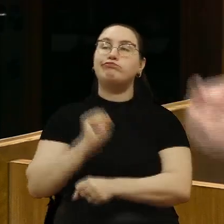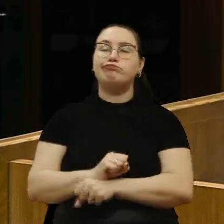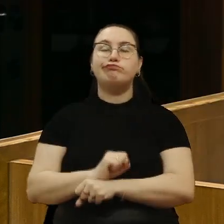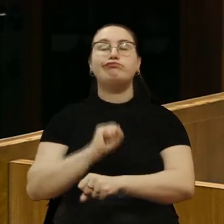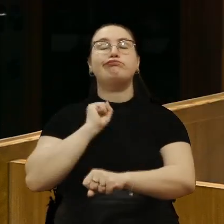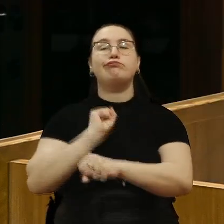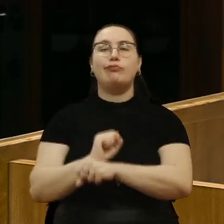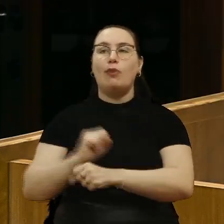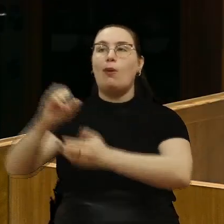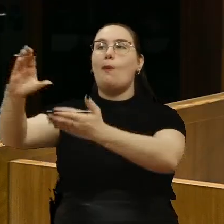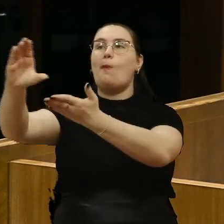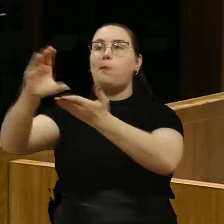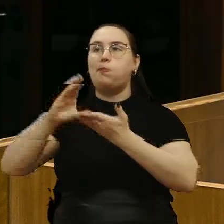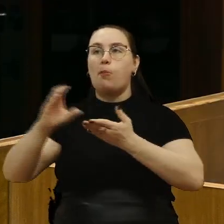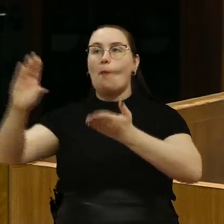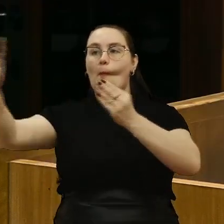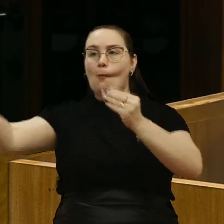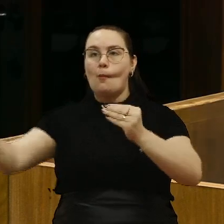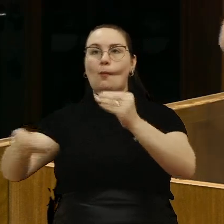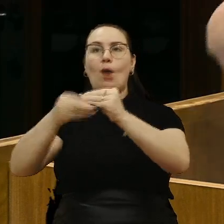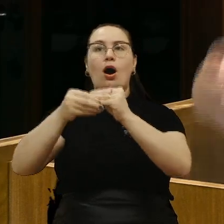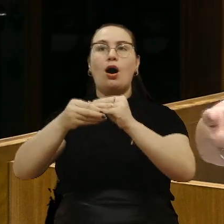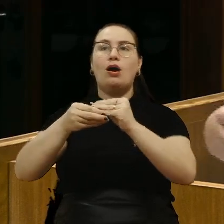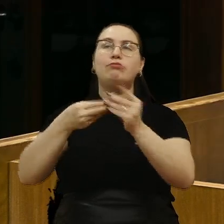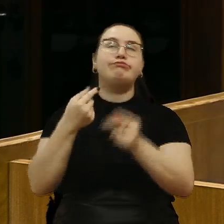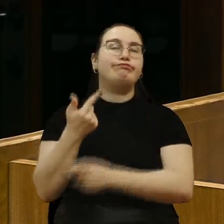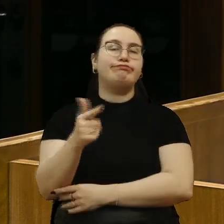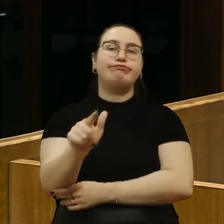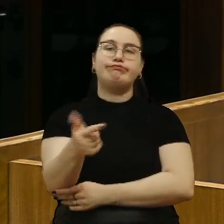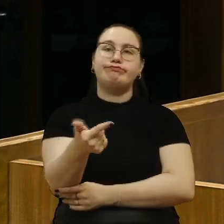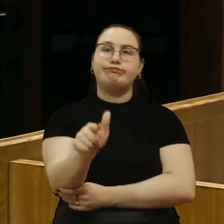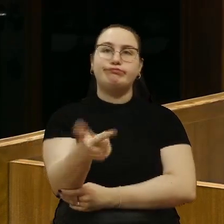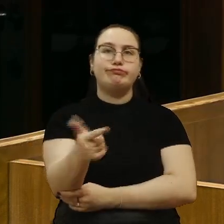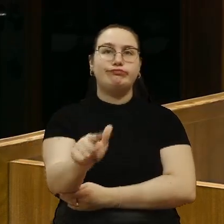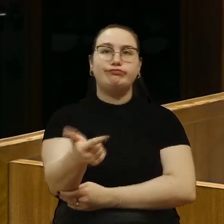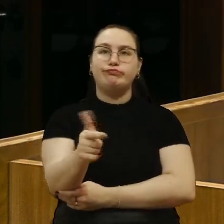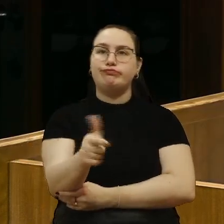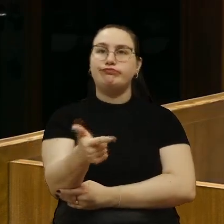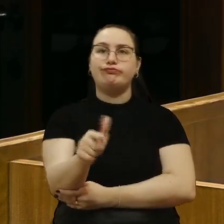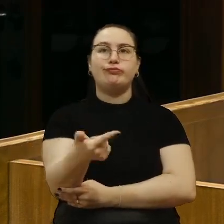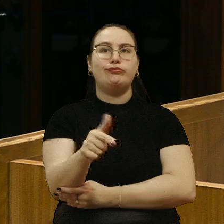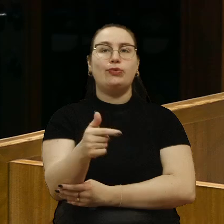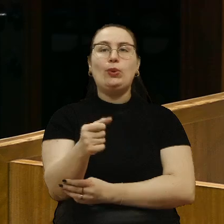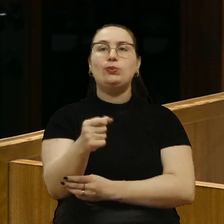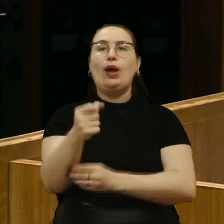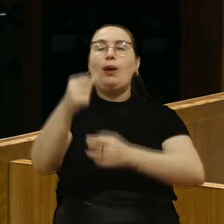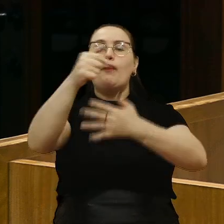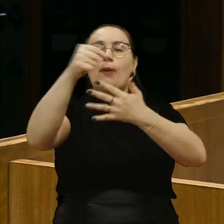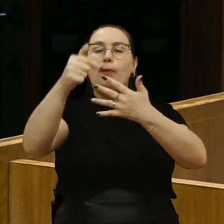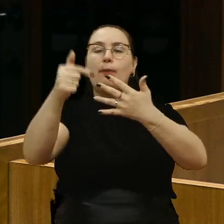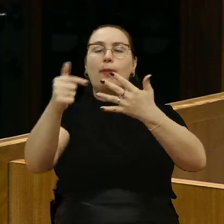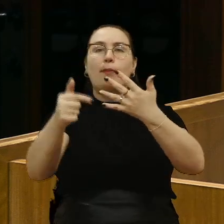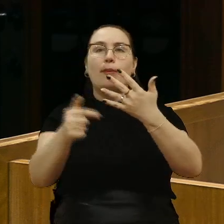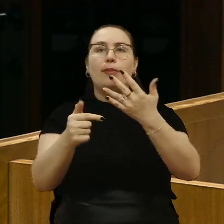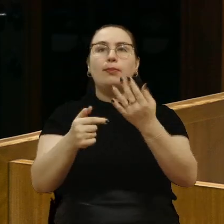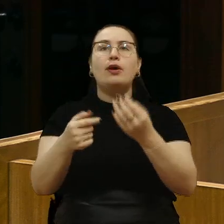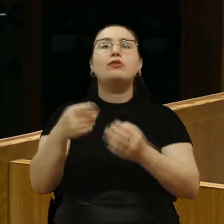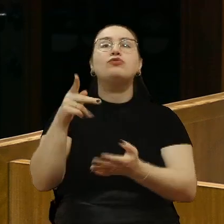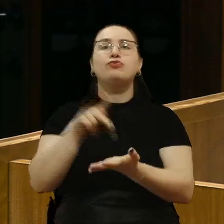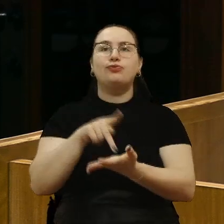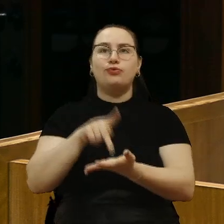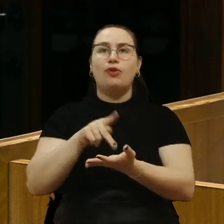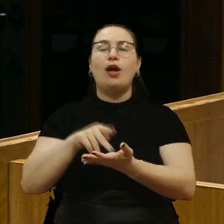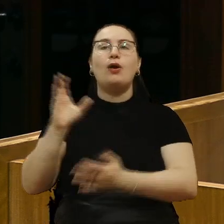destinou mais uma complementação, mas a gente não tem, né, as definições disso realmente quando